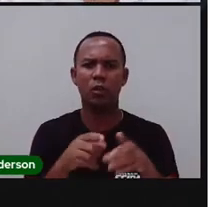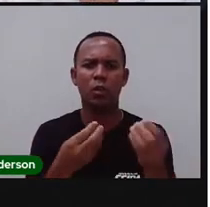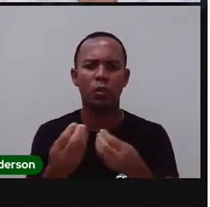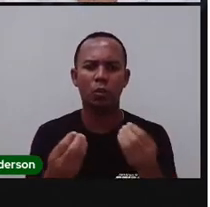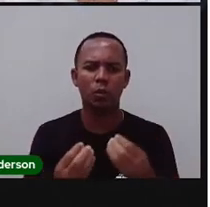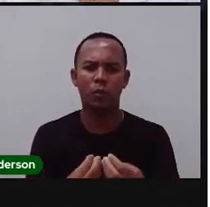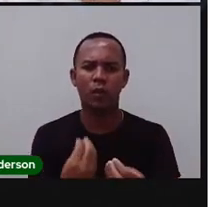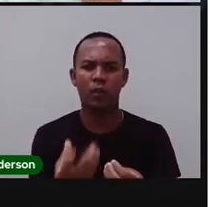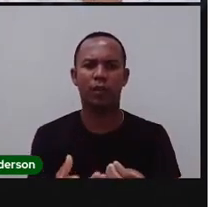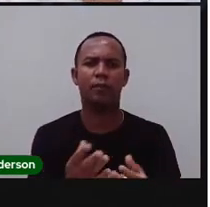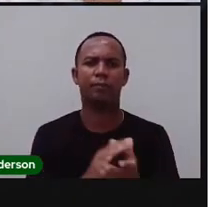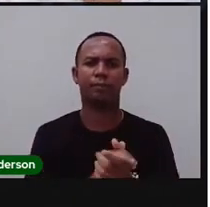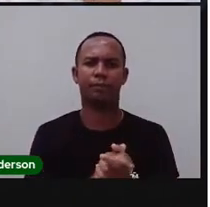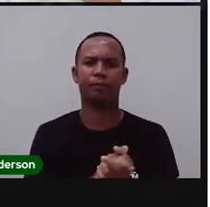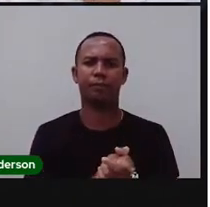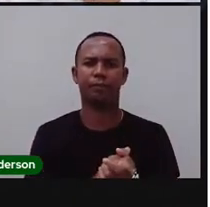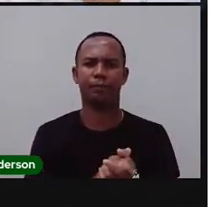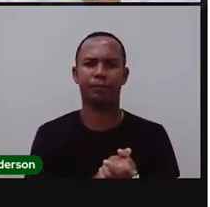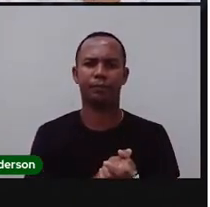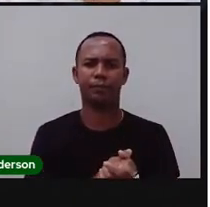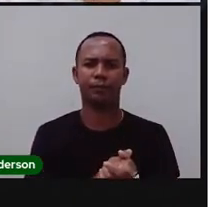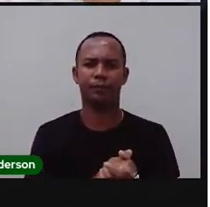Da agricultura. Certinho?